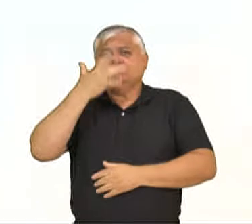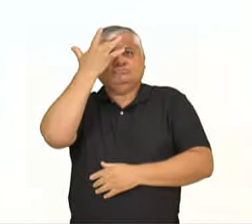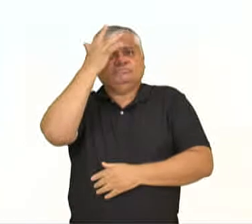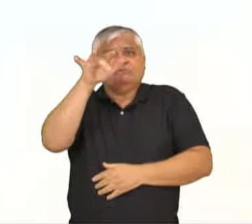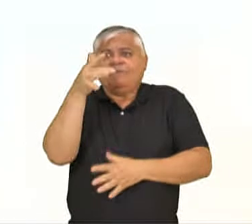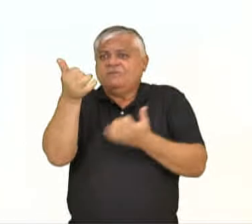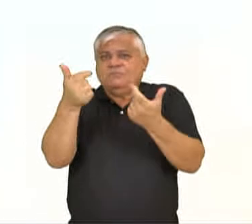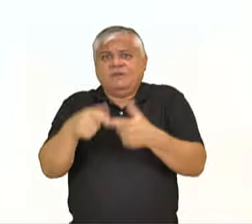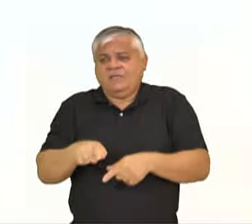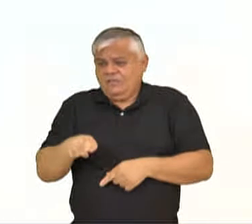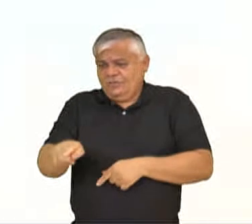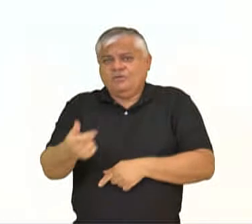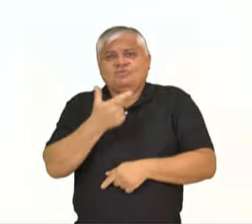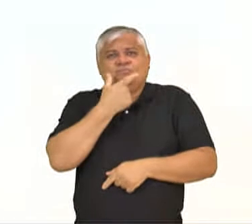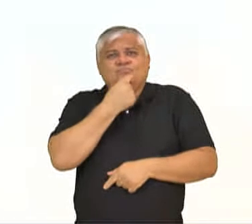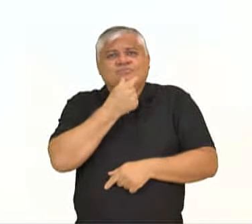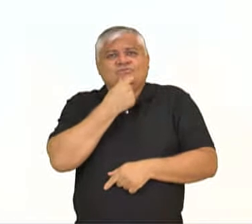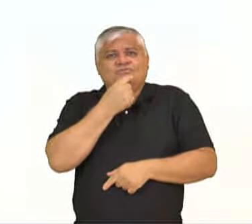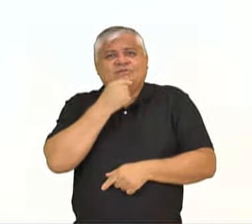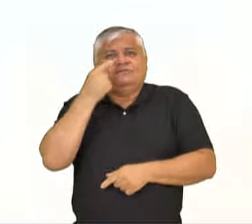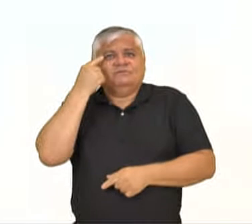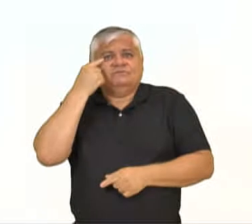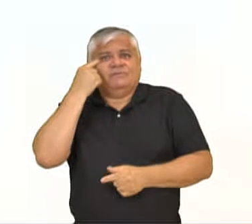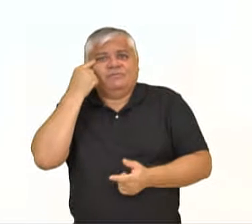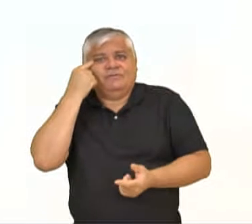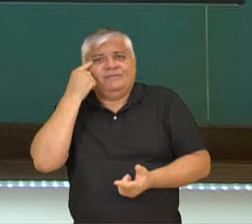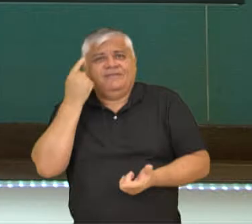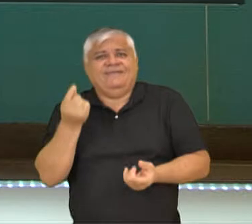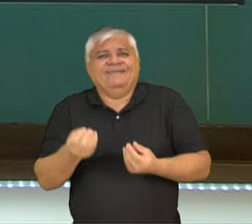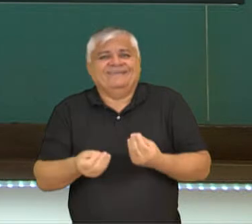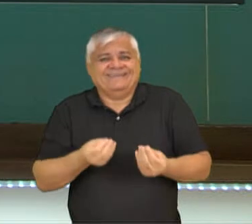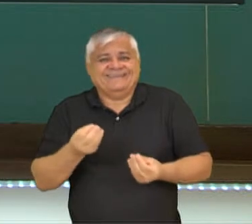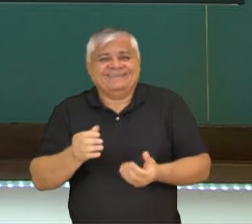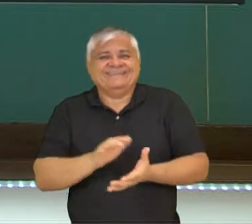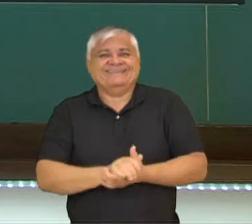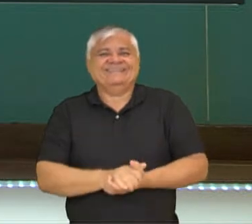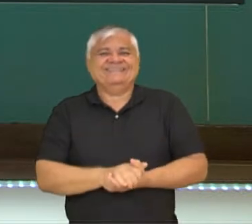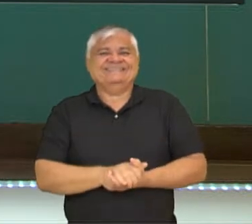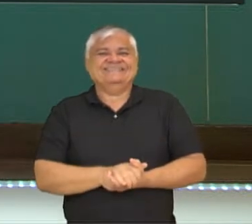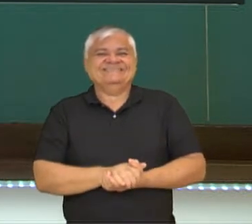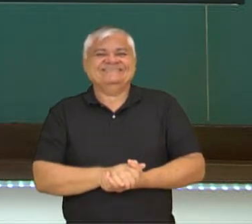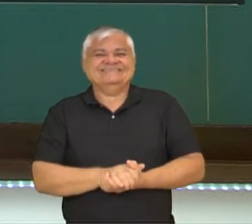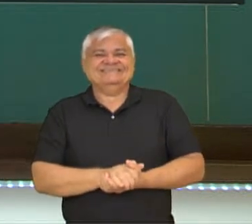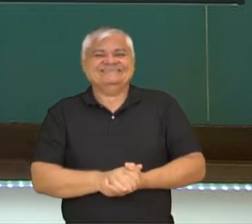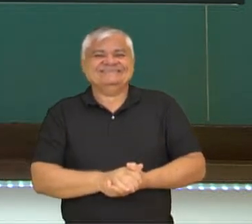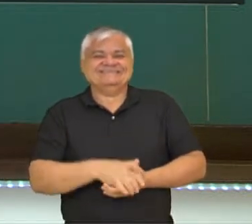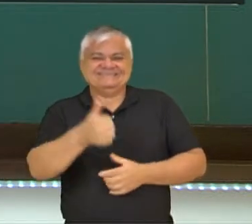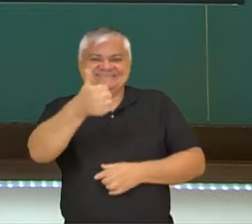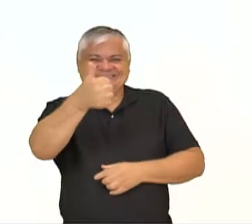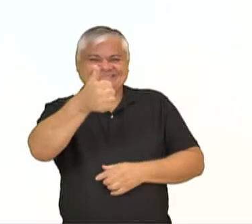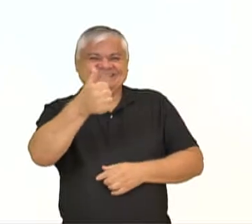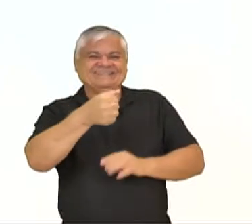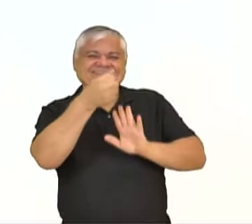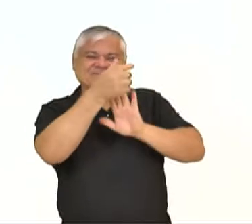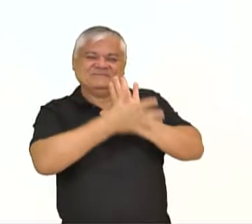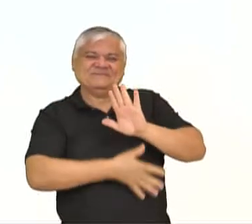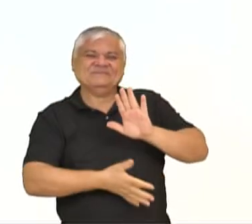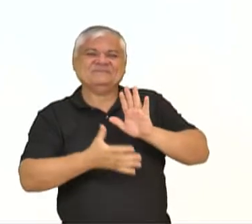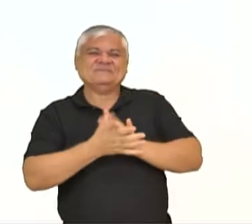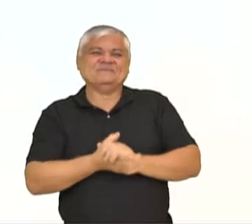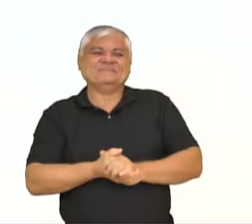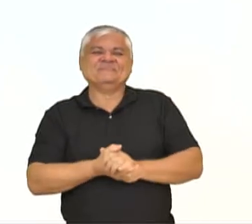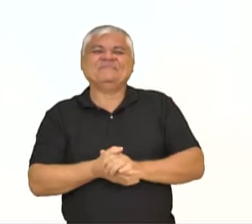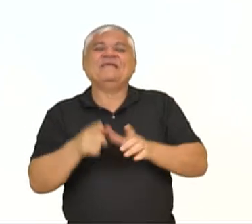soubera explicar o nascimento de um bebê chinês. Vamos à primeira atividade? Por